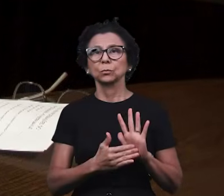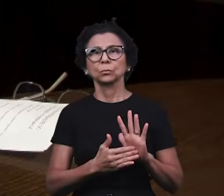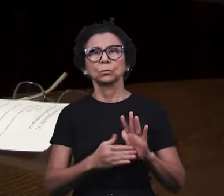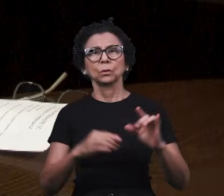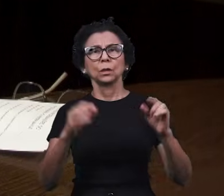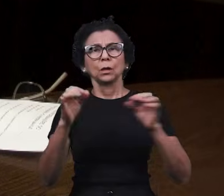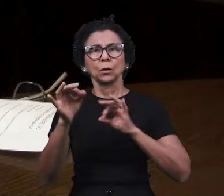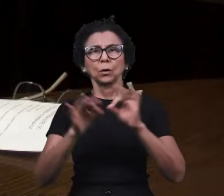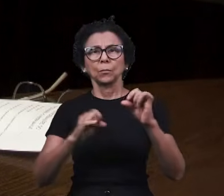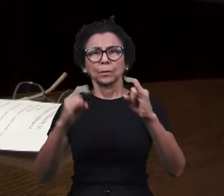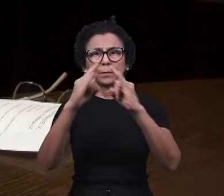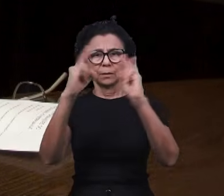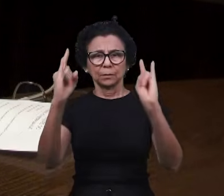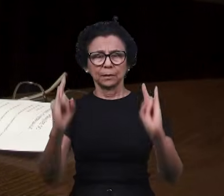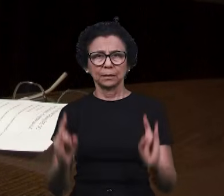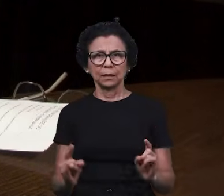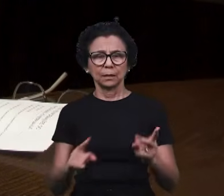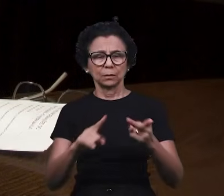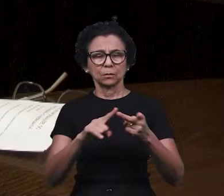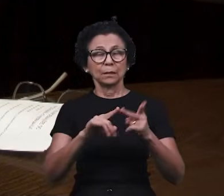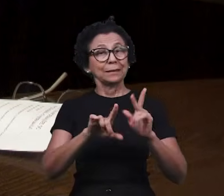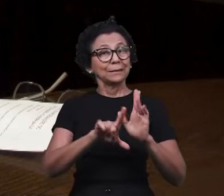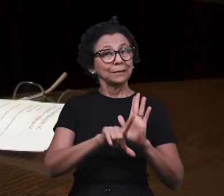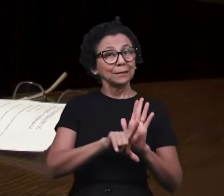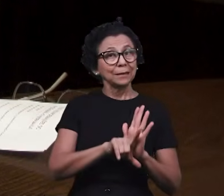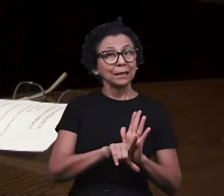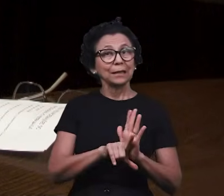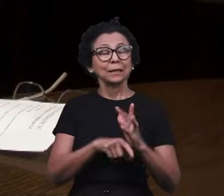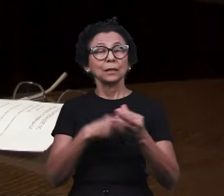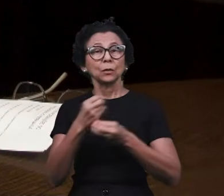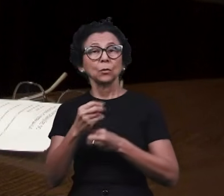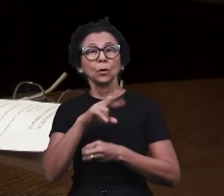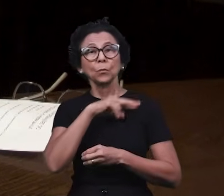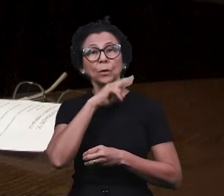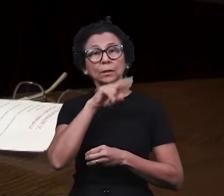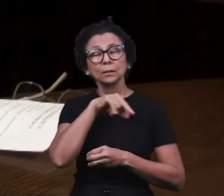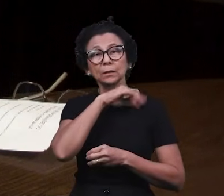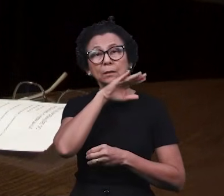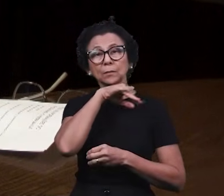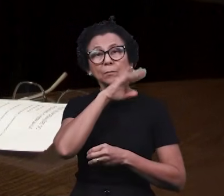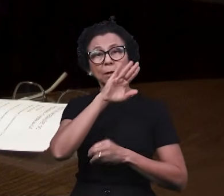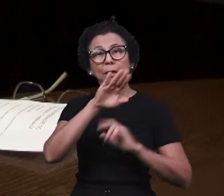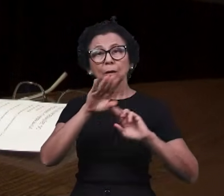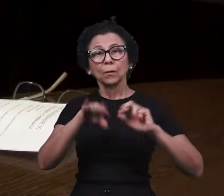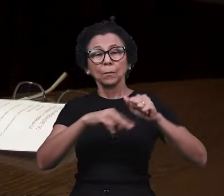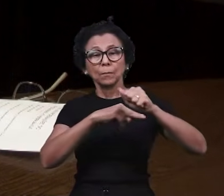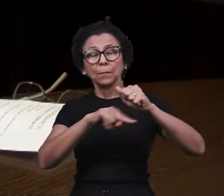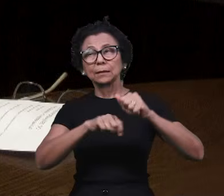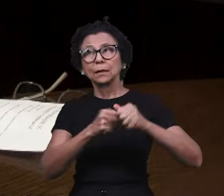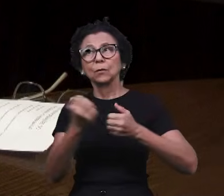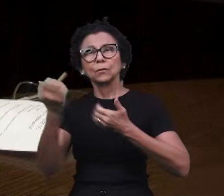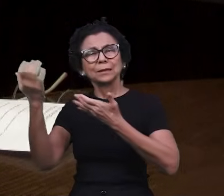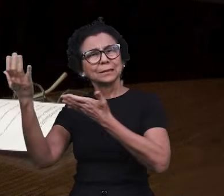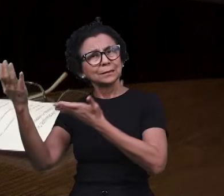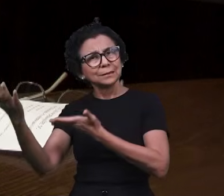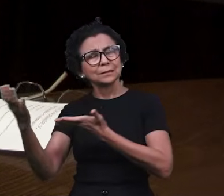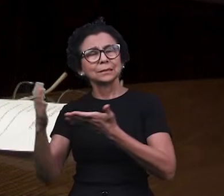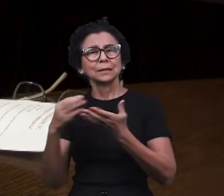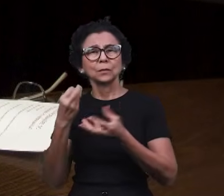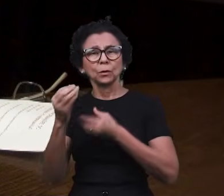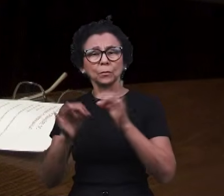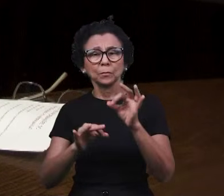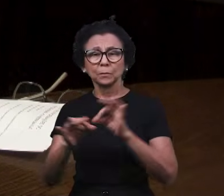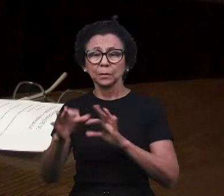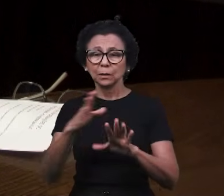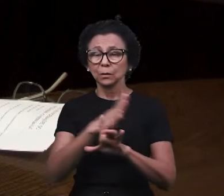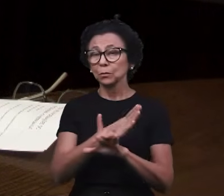orienta as ofertas, a forma do sacrifício, a forma do culto, por amar ao homem,